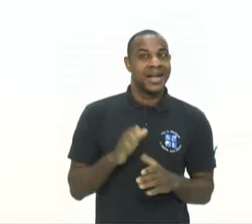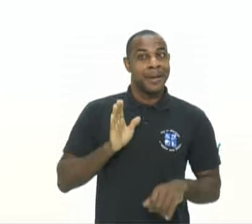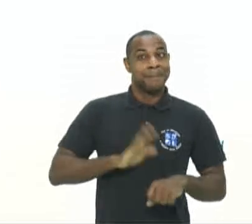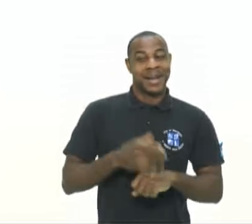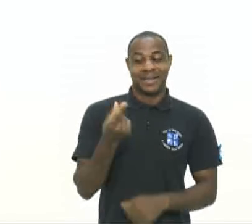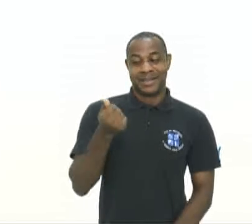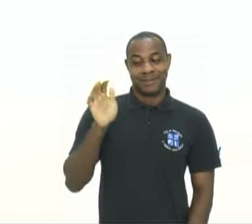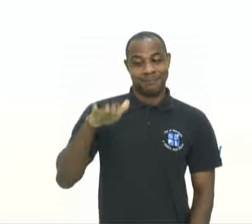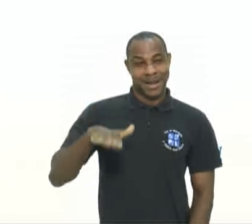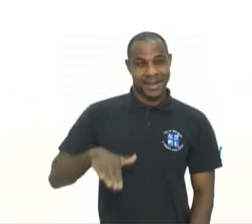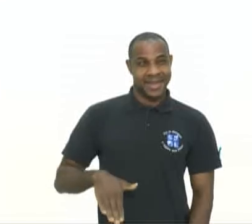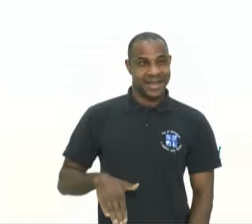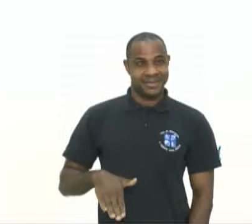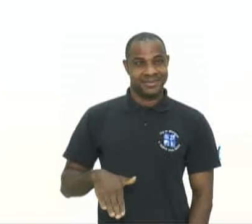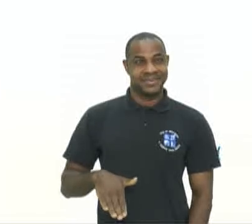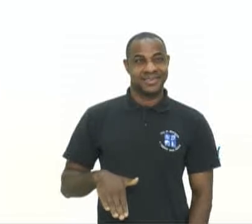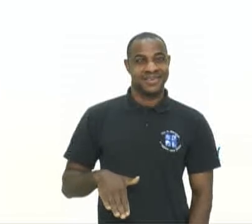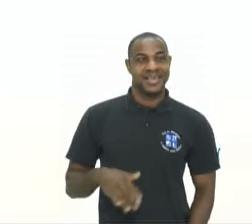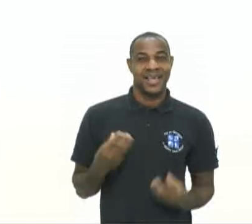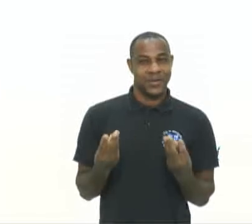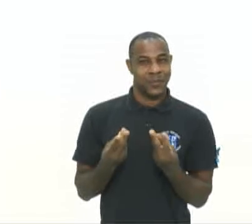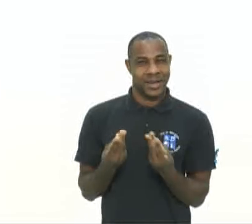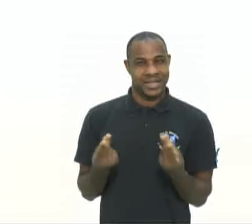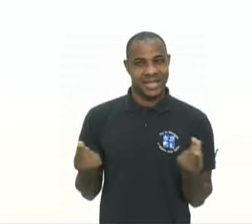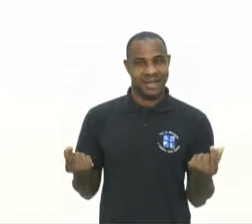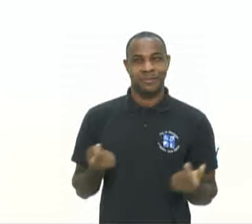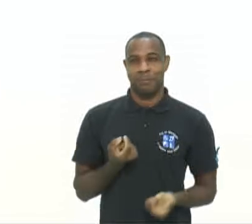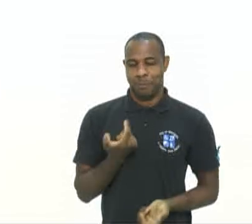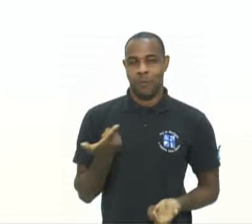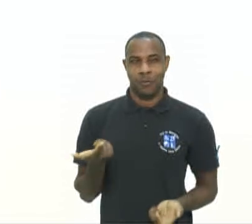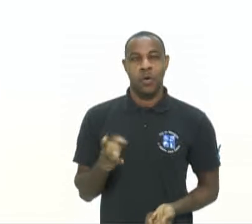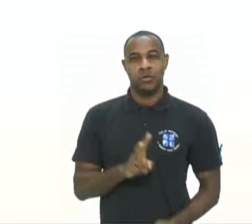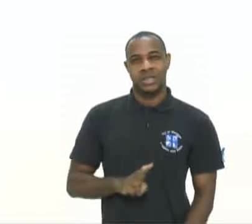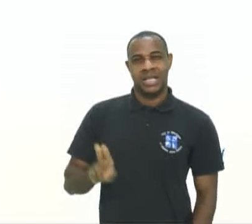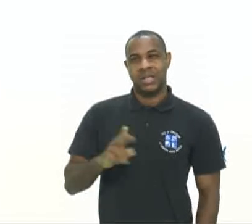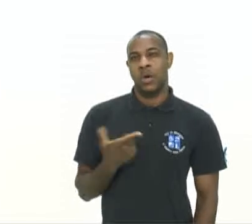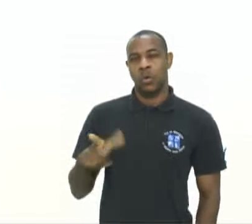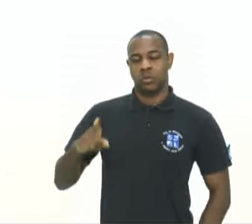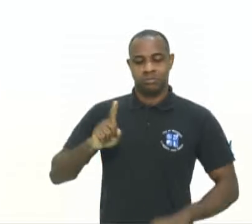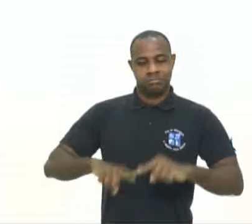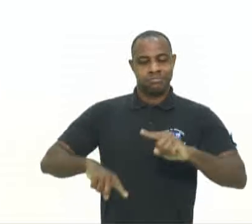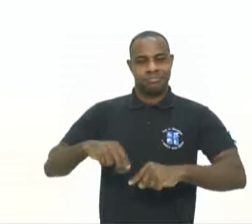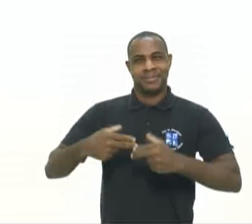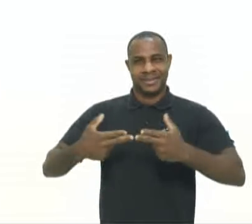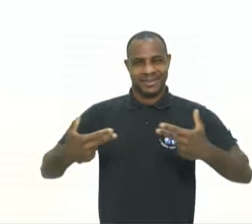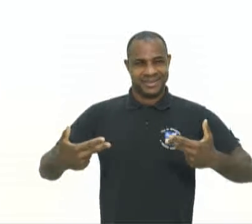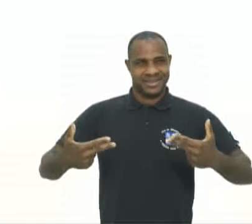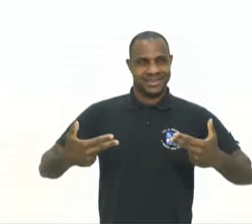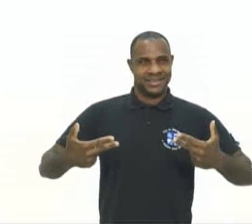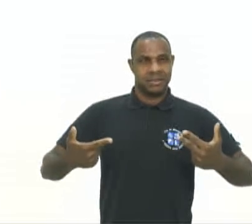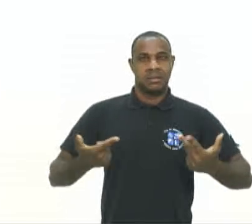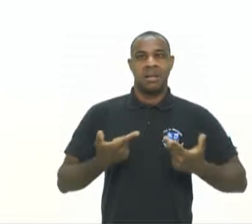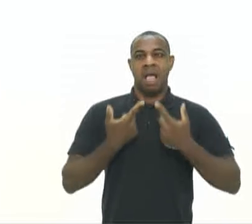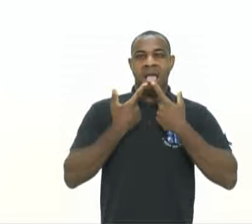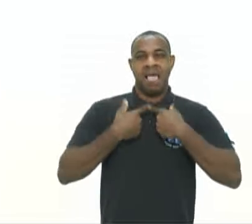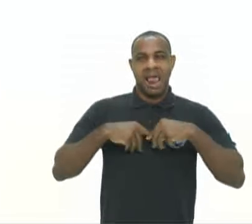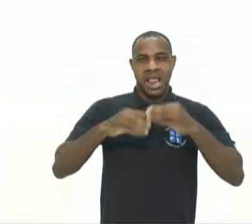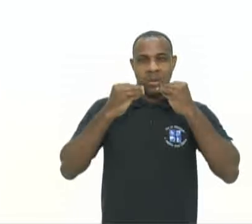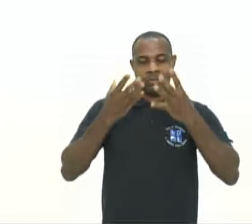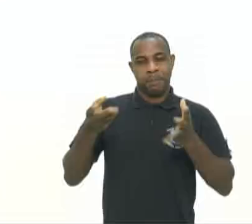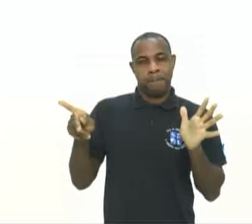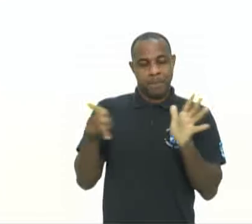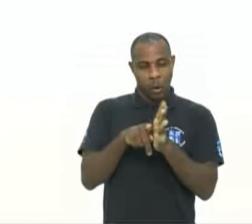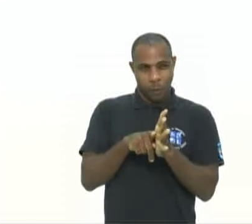barato e de menor qualidade que os utilizados por outros materiais impressos. A linguagem